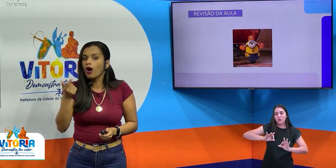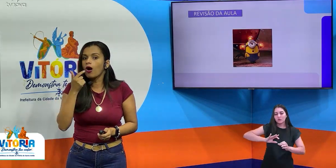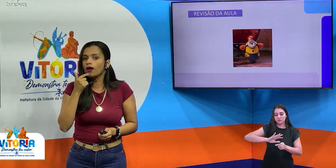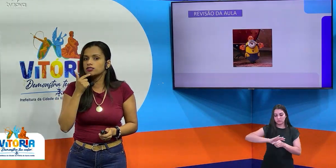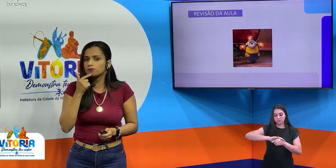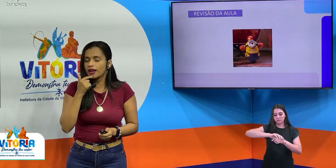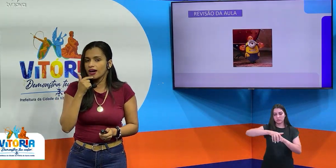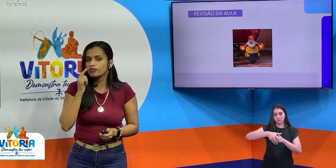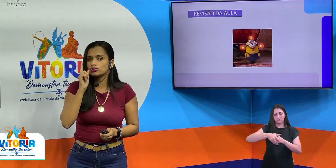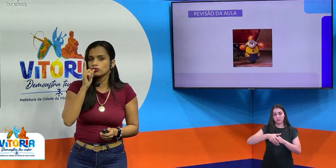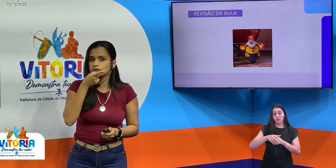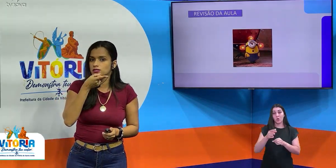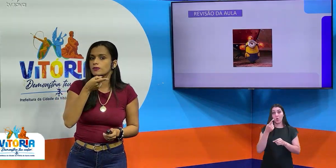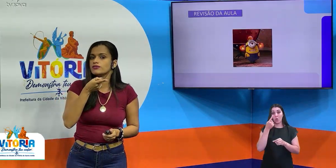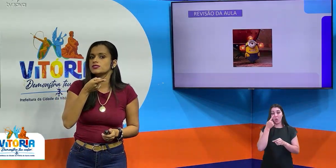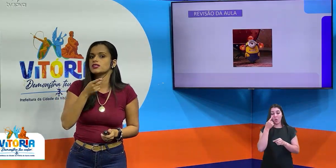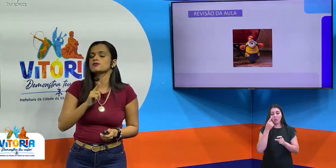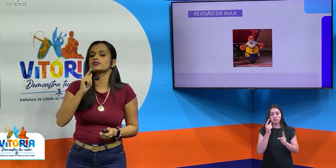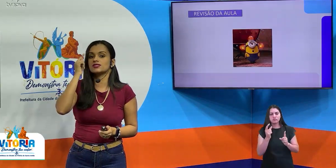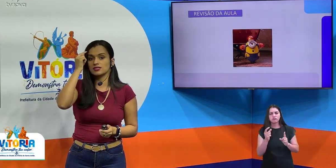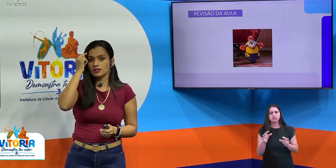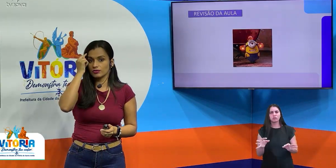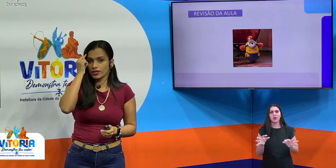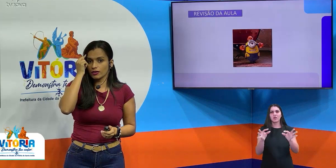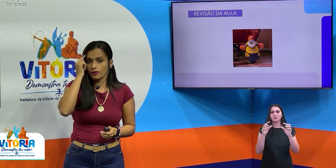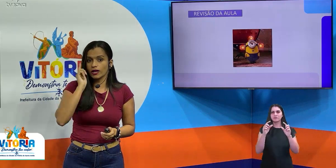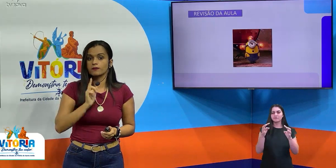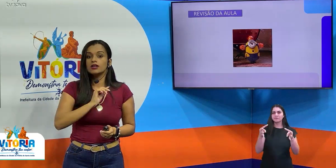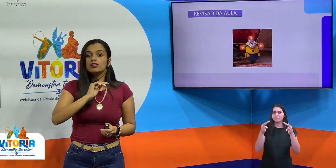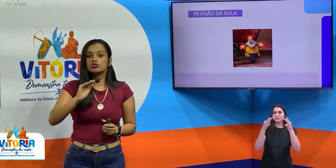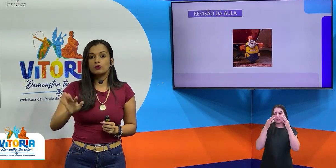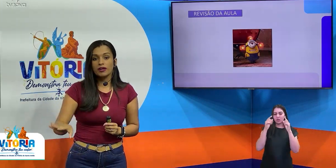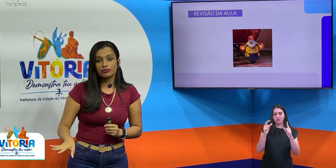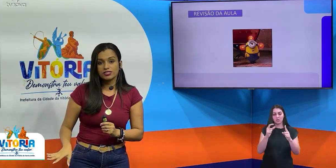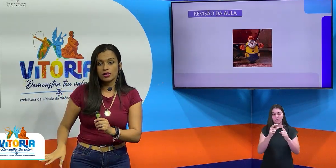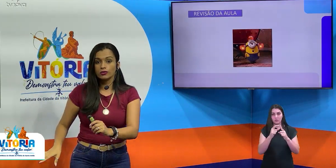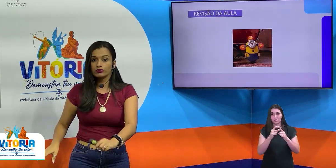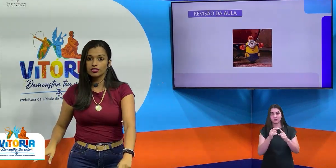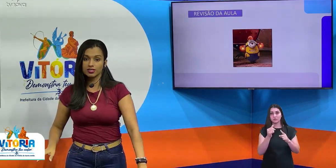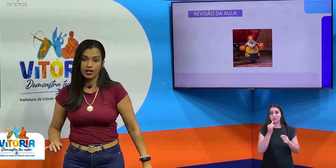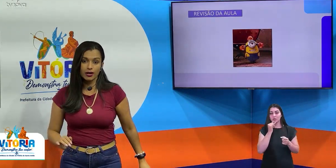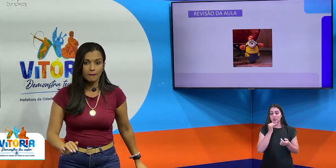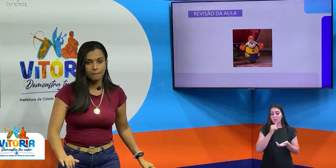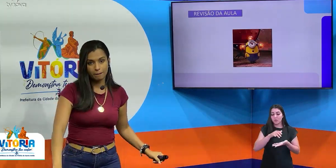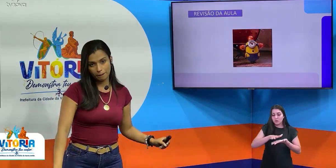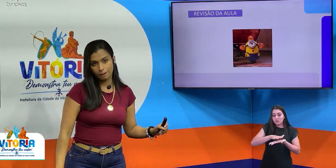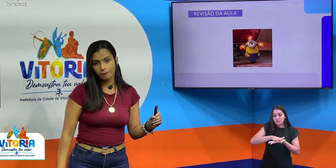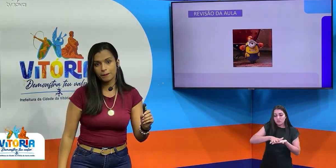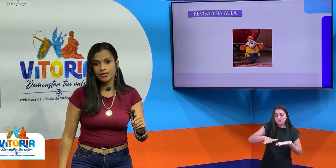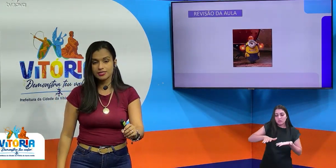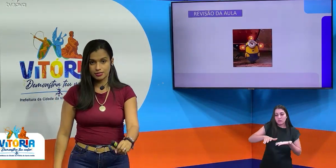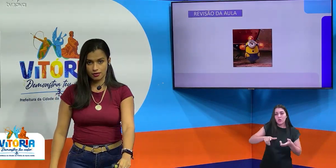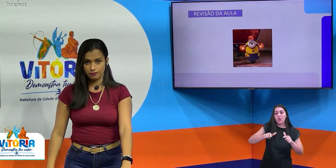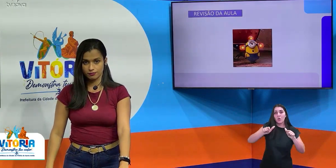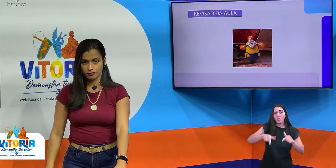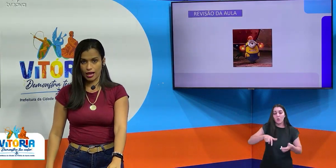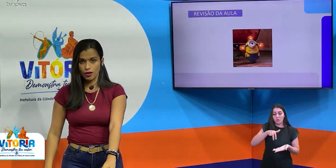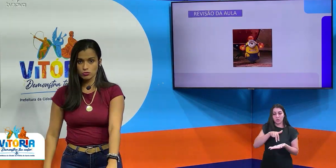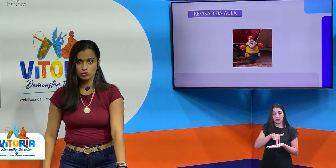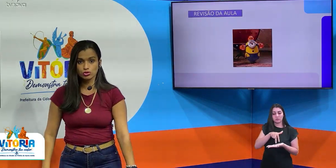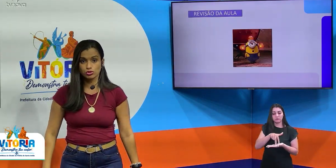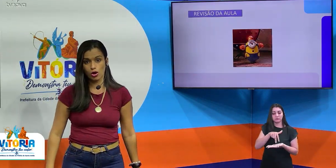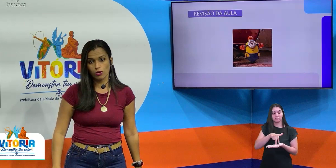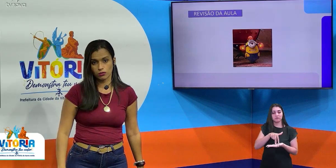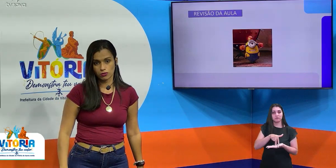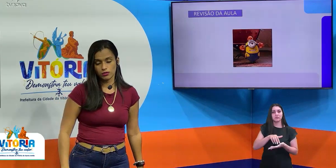superfície. Olha as palavras que eu estou dizendo para vocês se identificarem com ela. Superfície é onde você pisa,